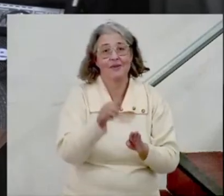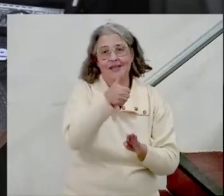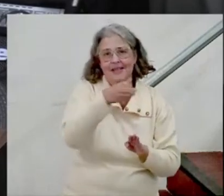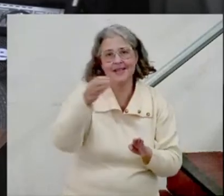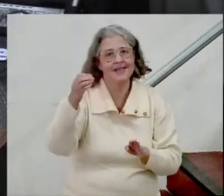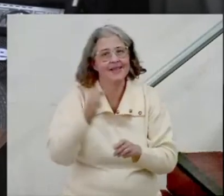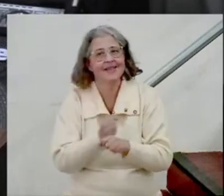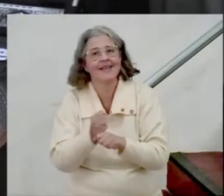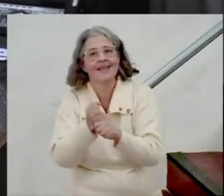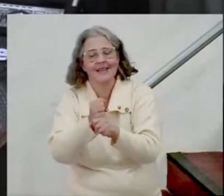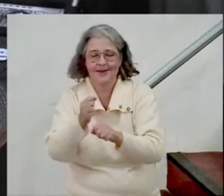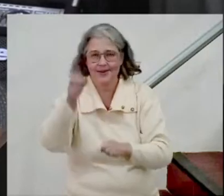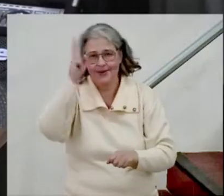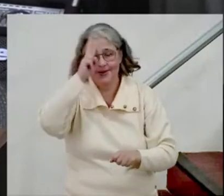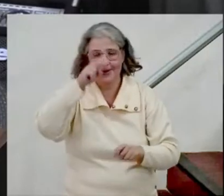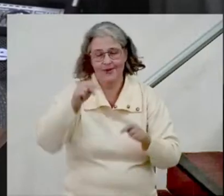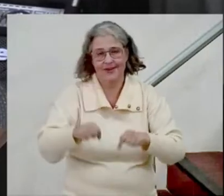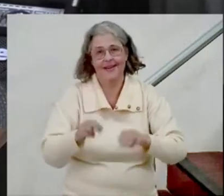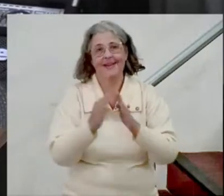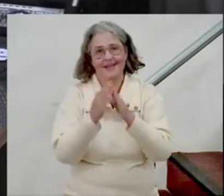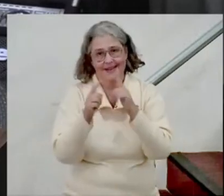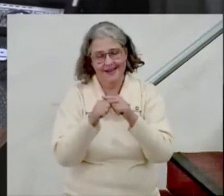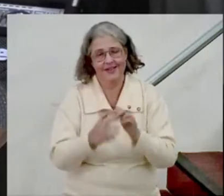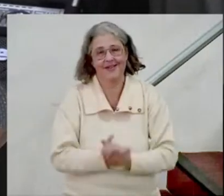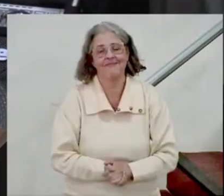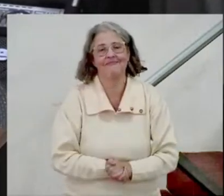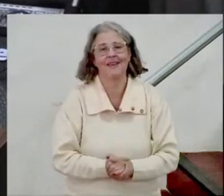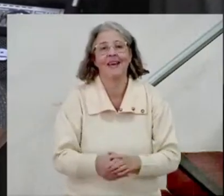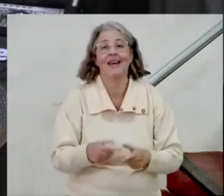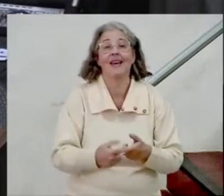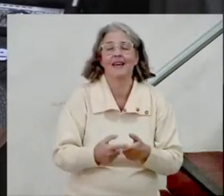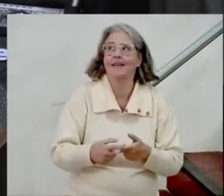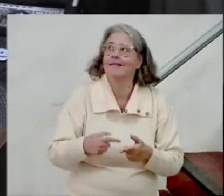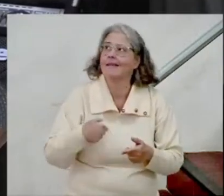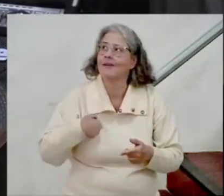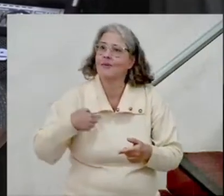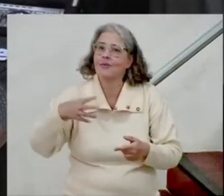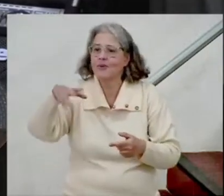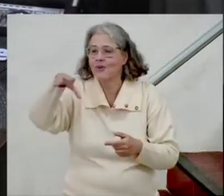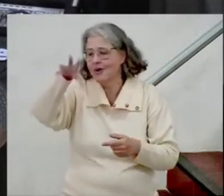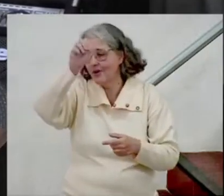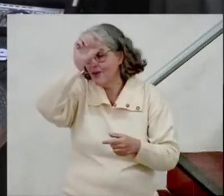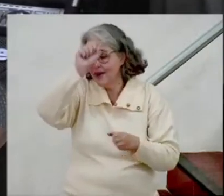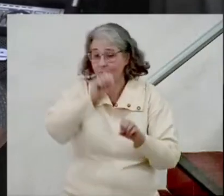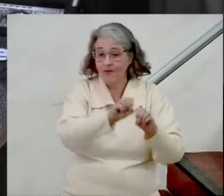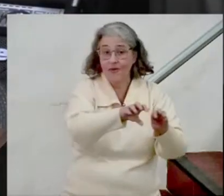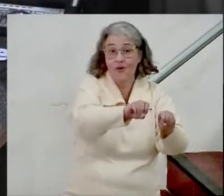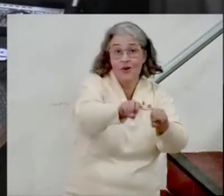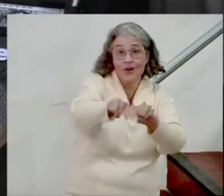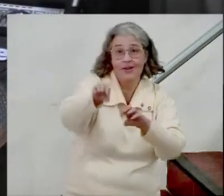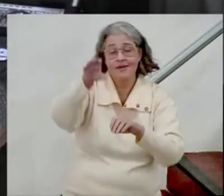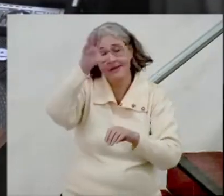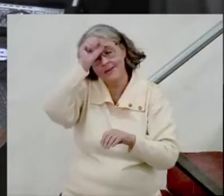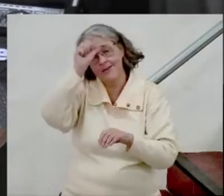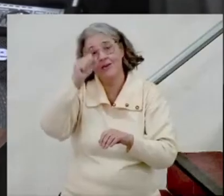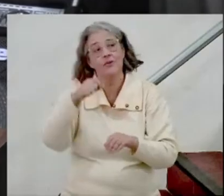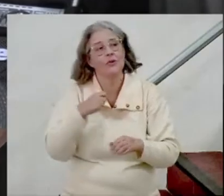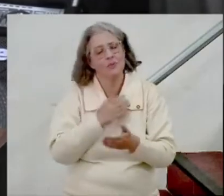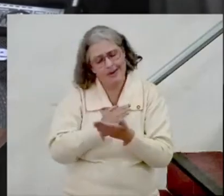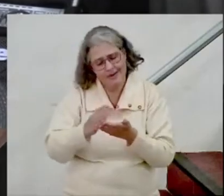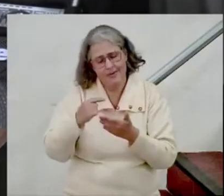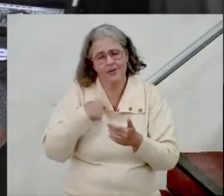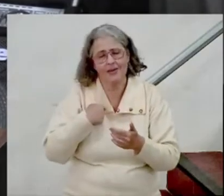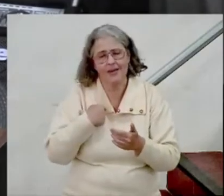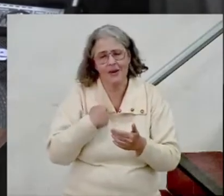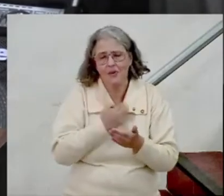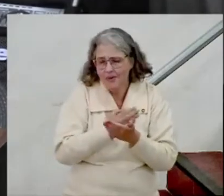dessa igreja e trazer um pouquinho daquilo que Deus foi servido me ensinar, passando por aquilo que eu aprendi aqui na Igreja da Lapa. Então